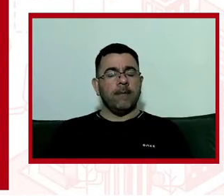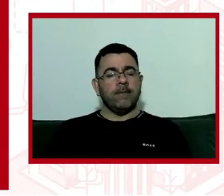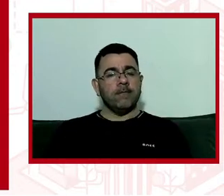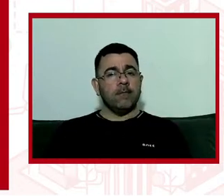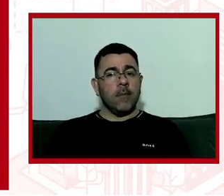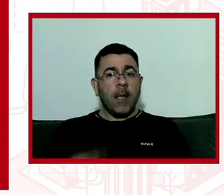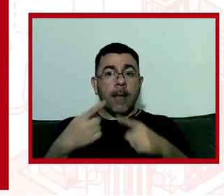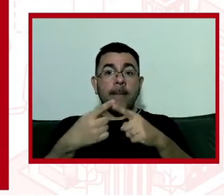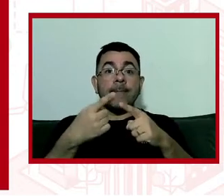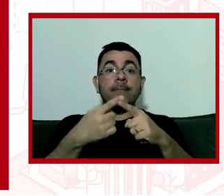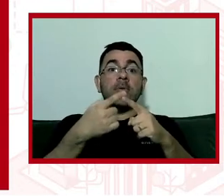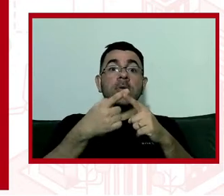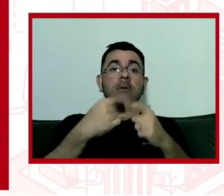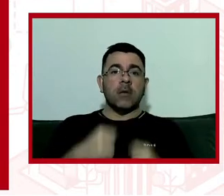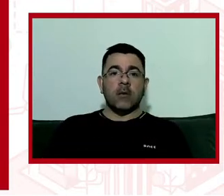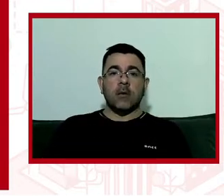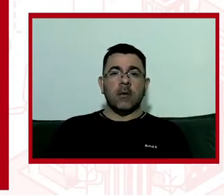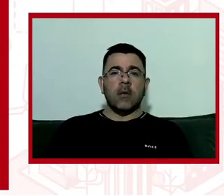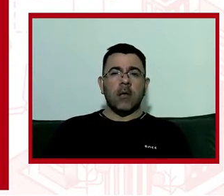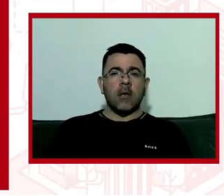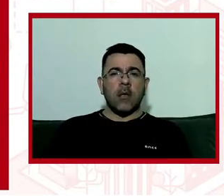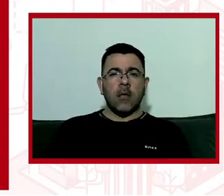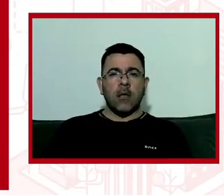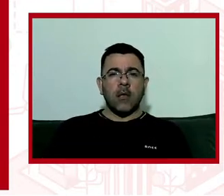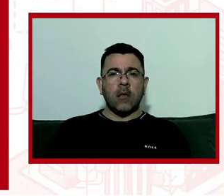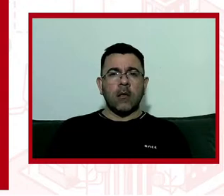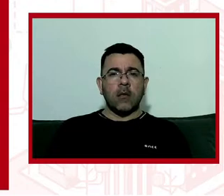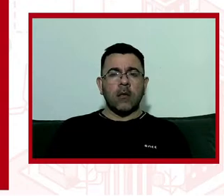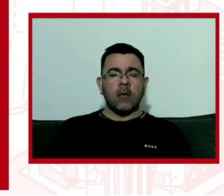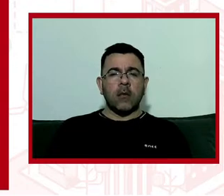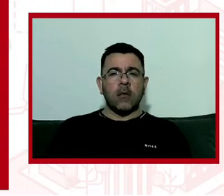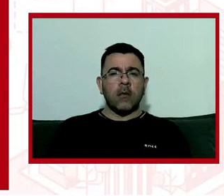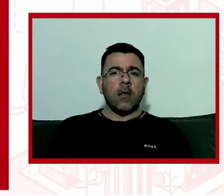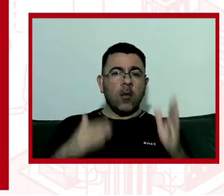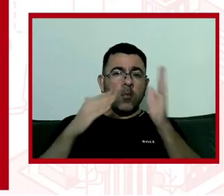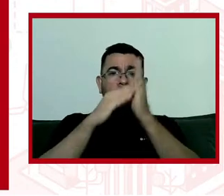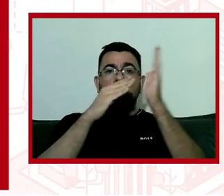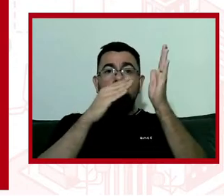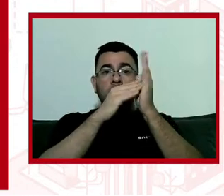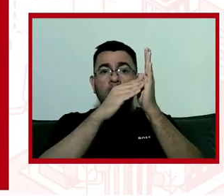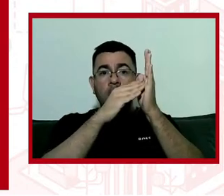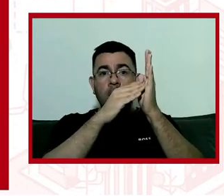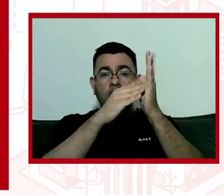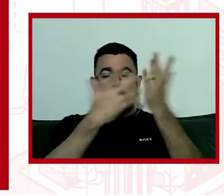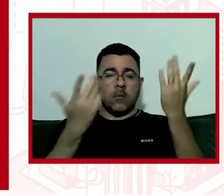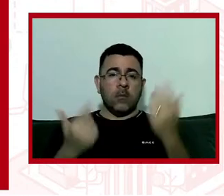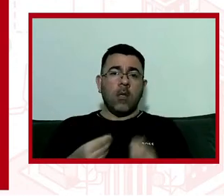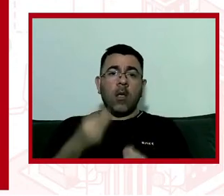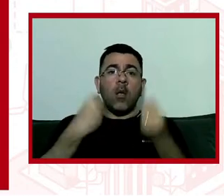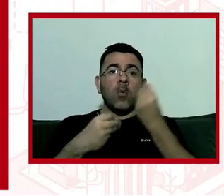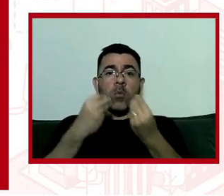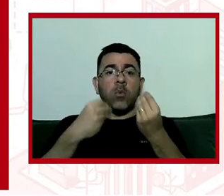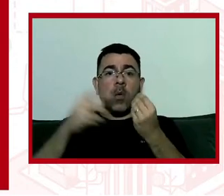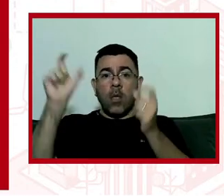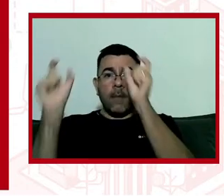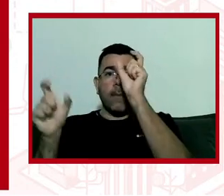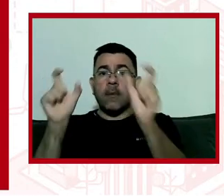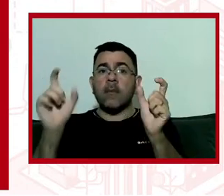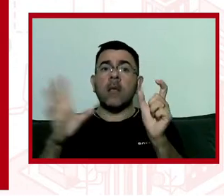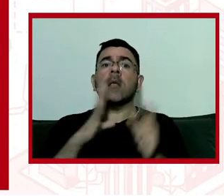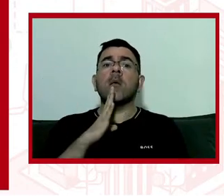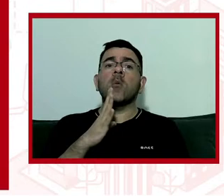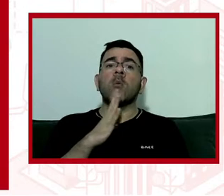gente na minha opinião né como é que a gente corrige isso os projetos T que ser da cidade como é que eles ficam da cidade as pessoas TM que conhecer os projetos